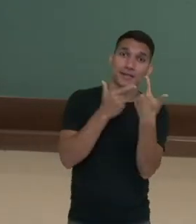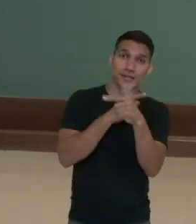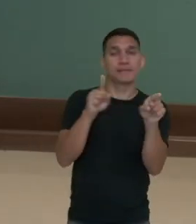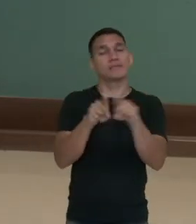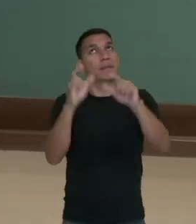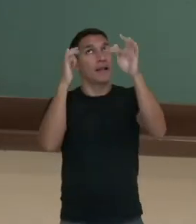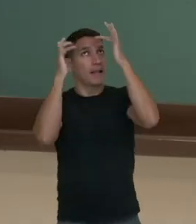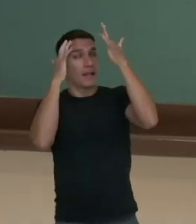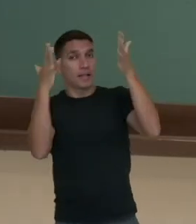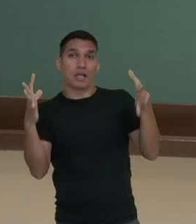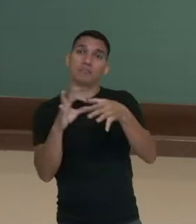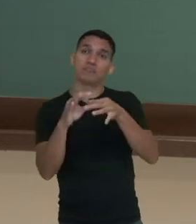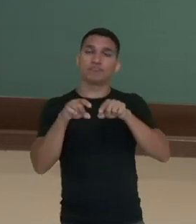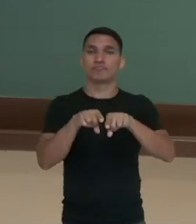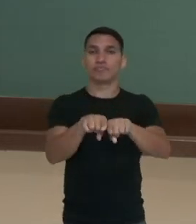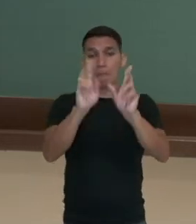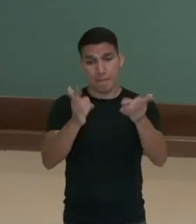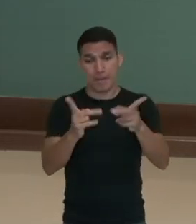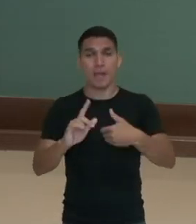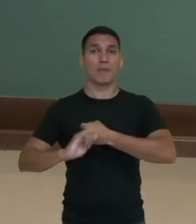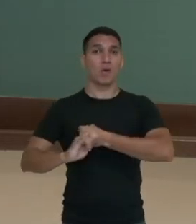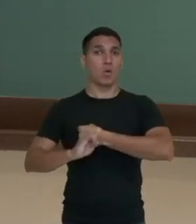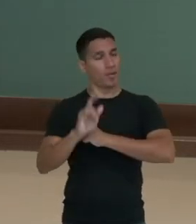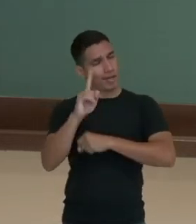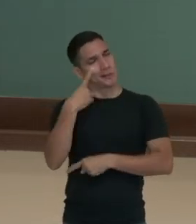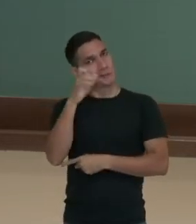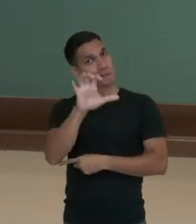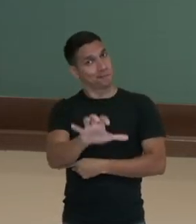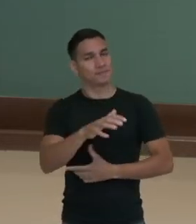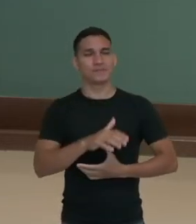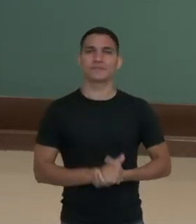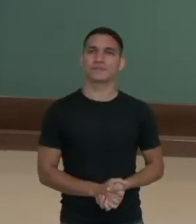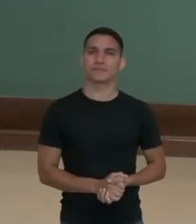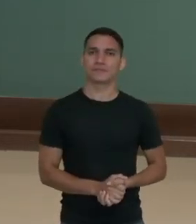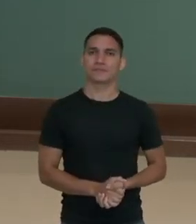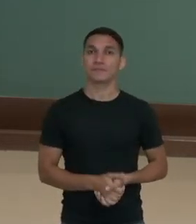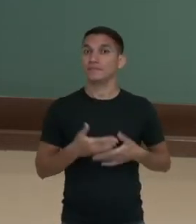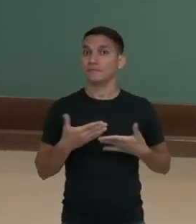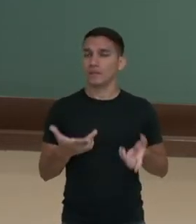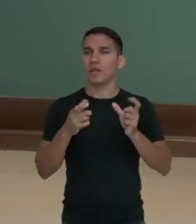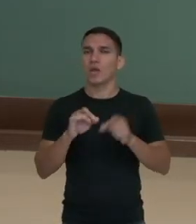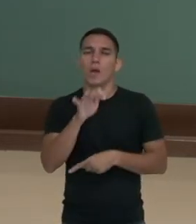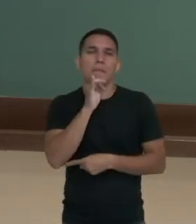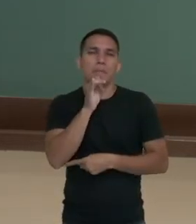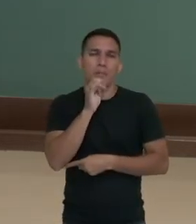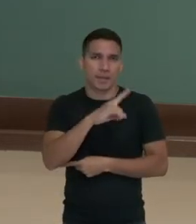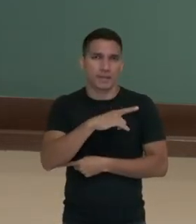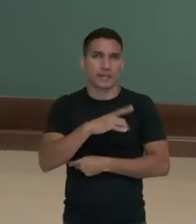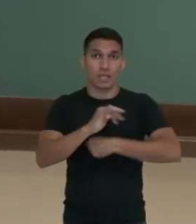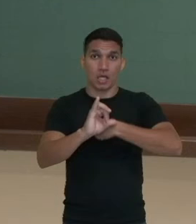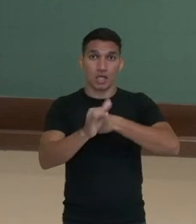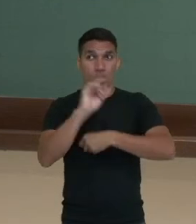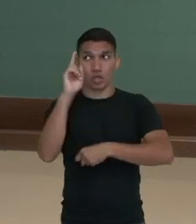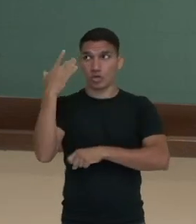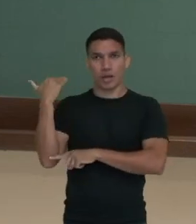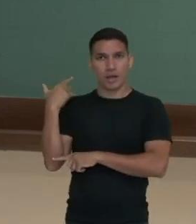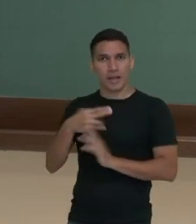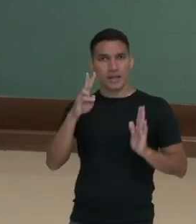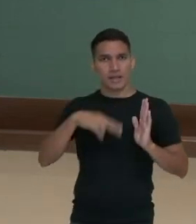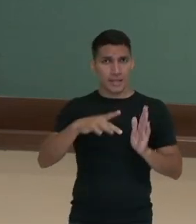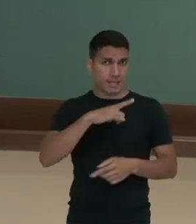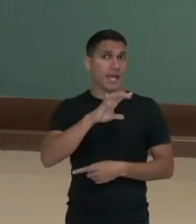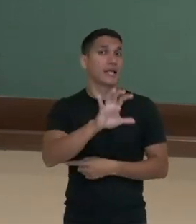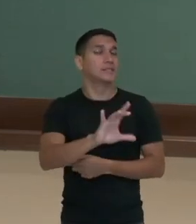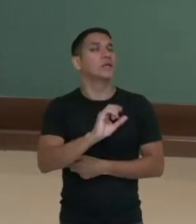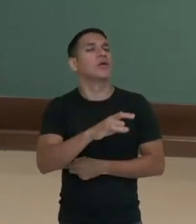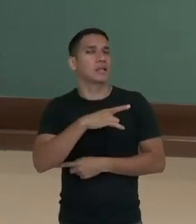por exemplo, na mesma crônica. É bem interessante isso, certo? Então, por exemplo, a crônica que nós lemos tem isso, né? Tem